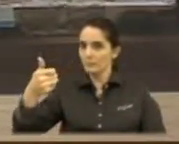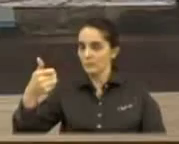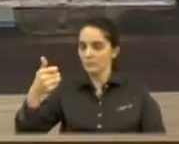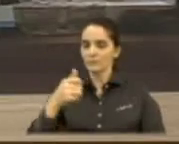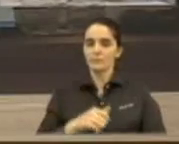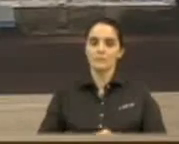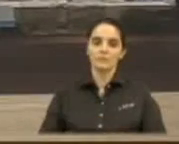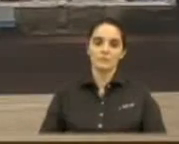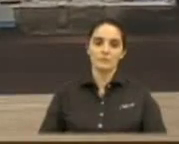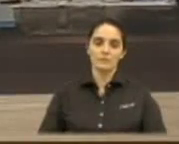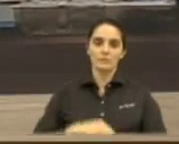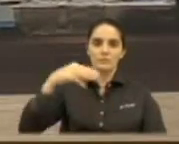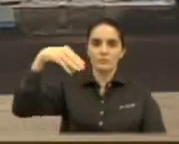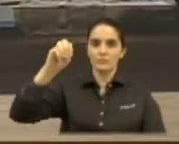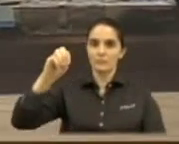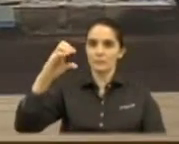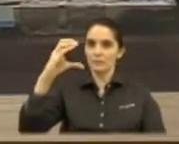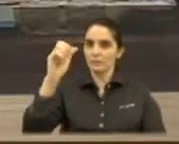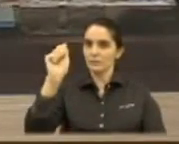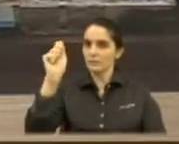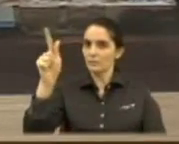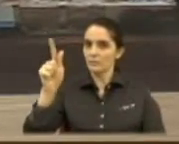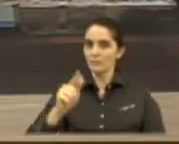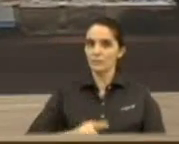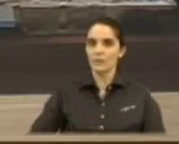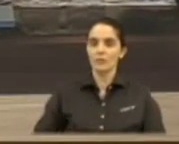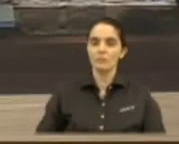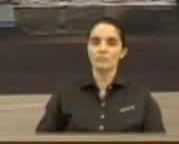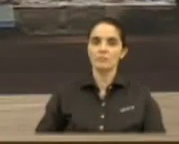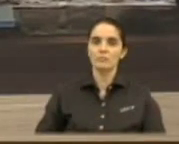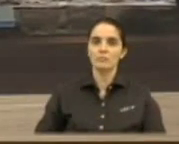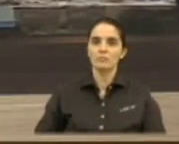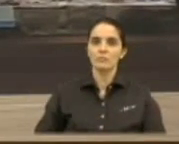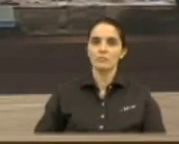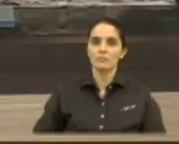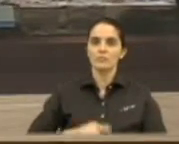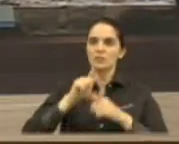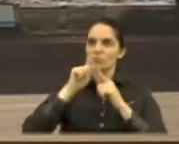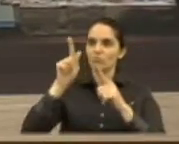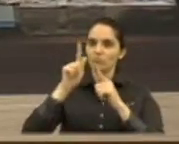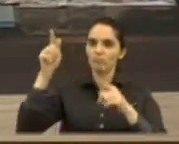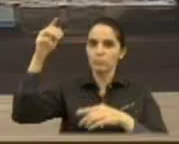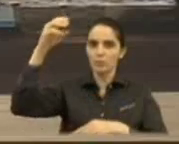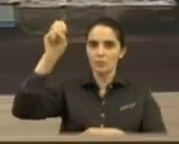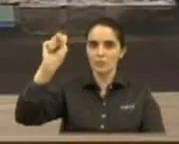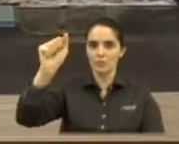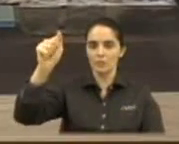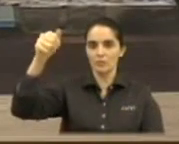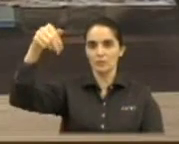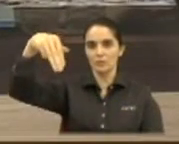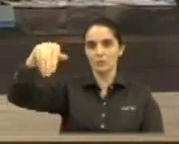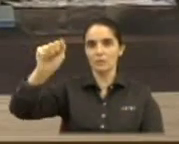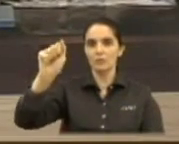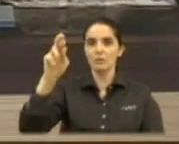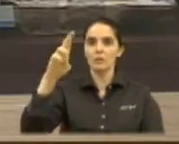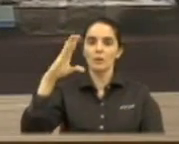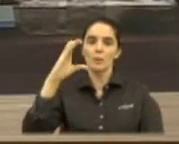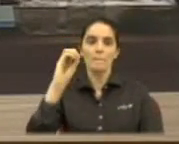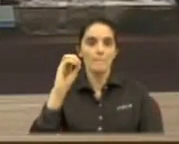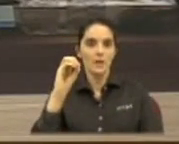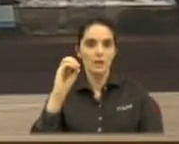131. Moção de protesto a Samarco, Vale do Rio Doce S.A.